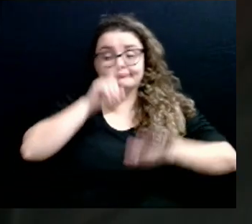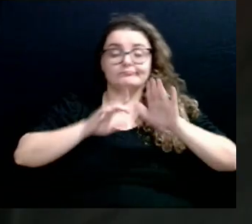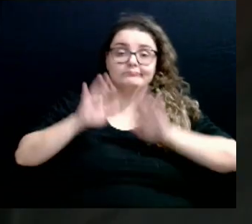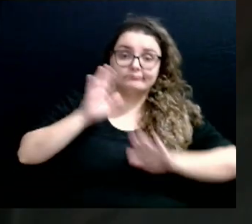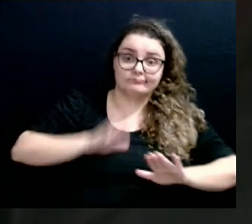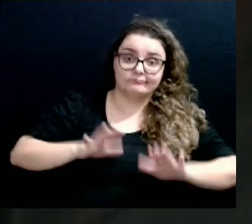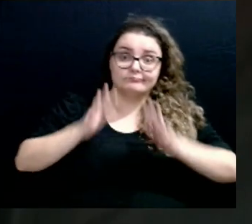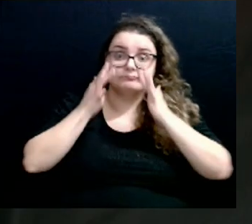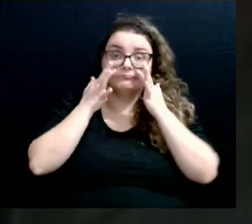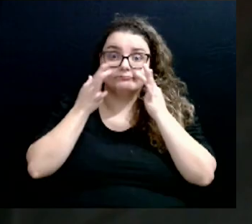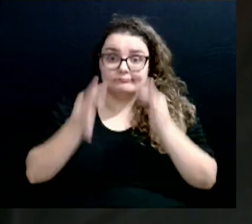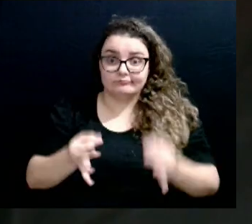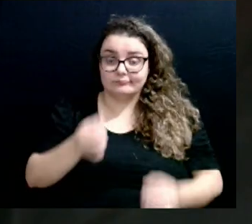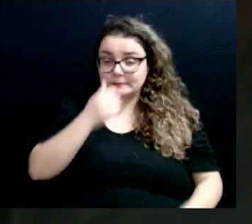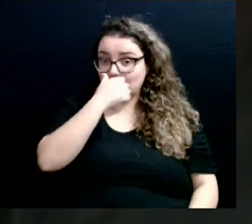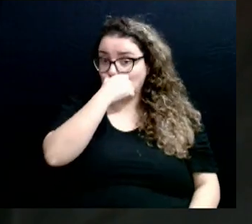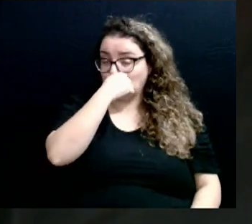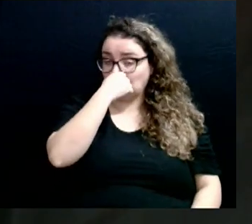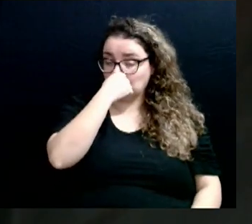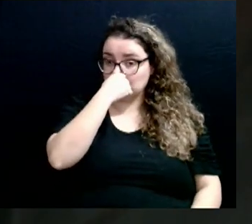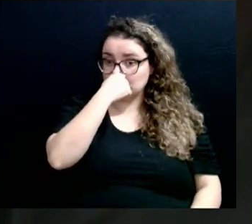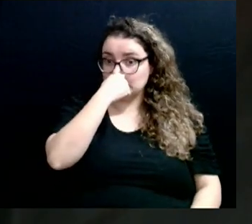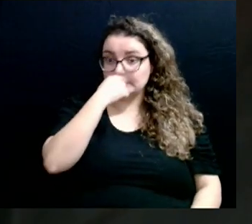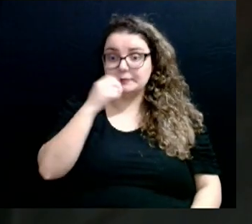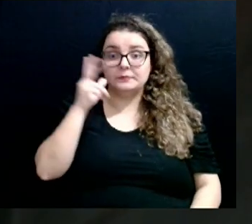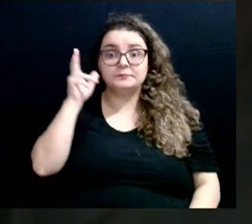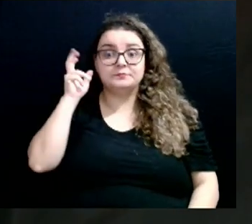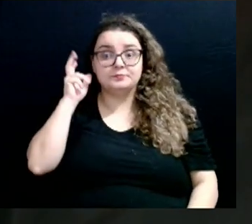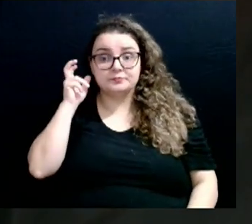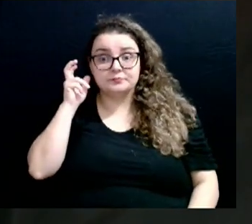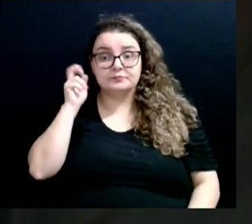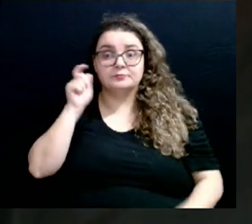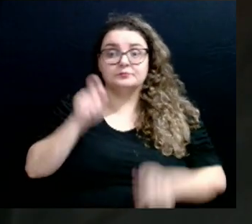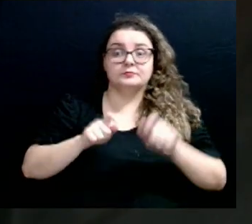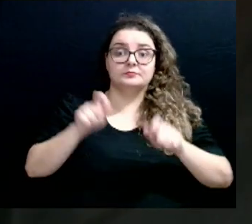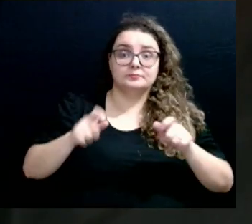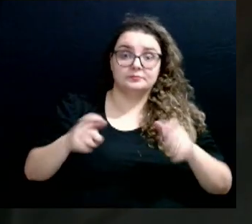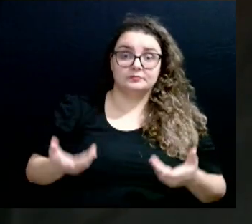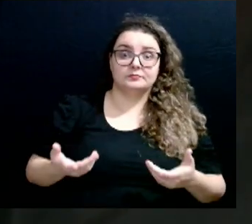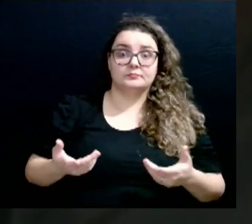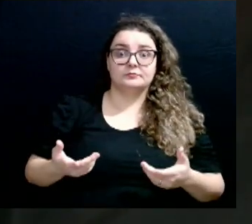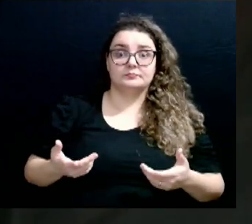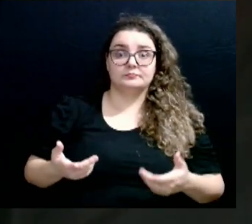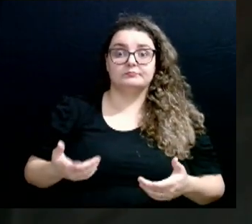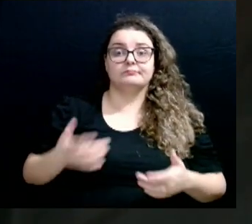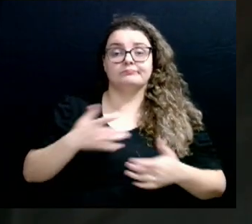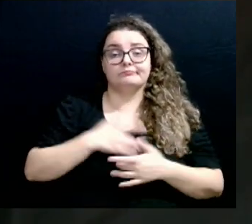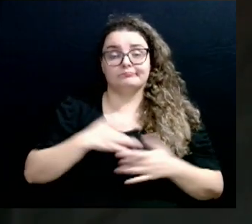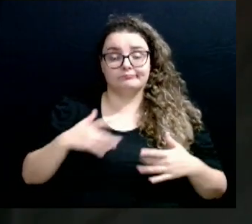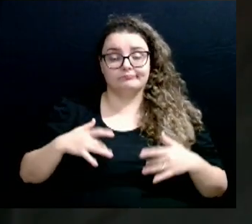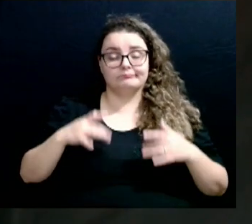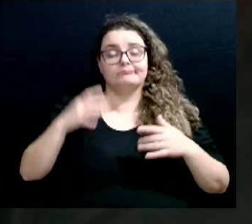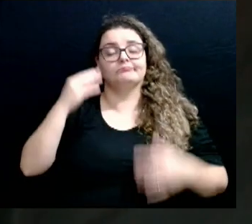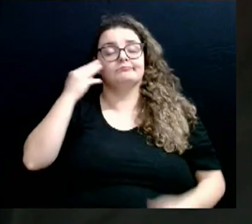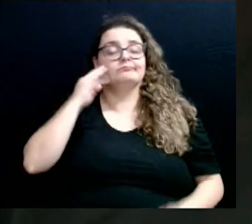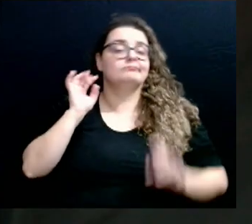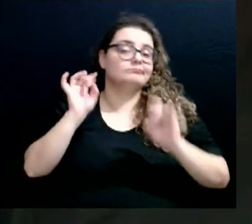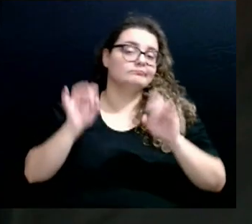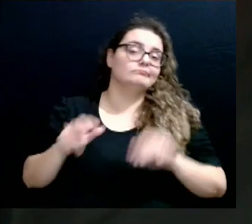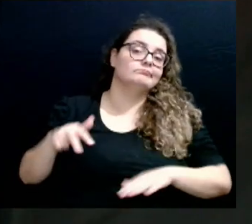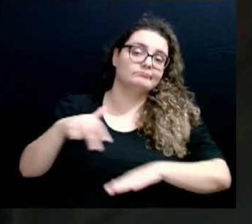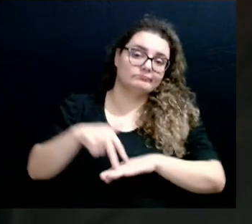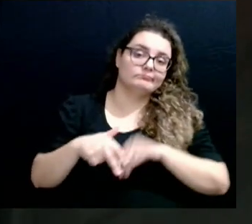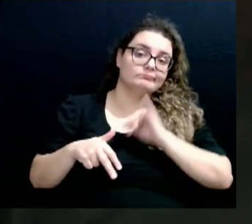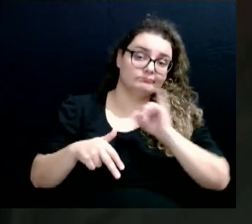atenção, né, e ouvir pessoas especialistas sobre saúde mental, para a gente entender o quanto